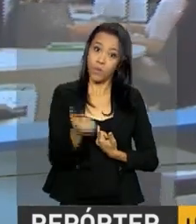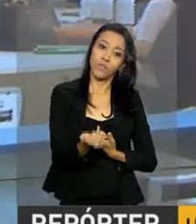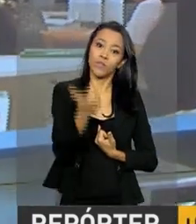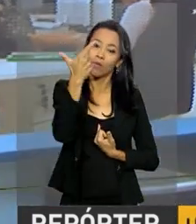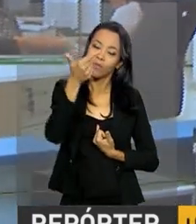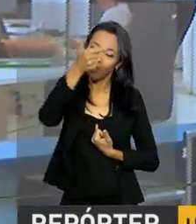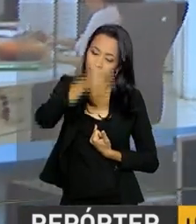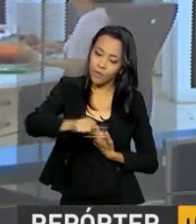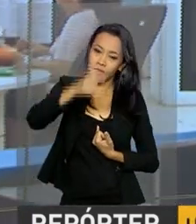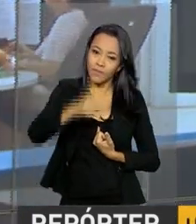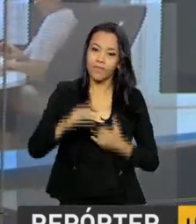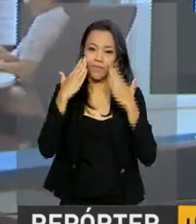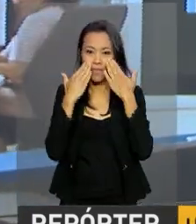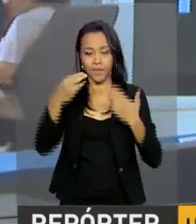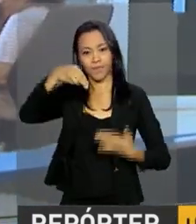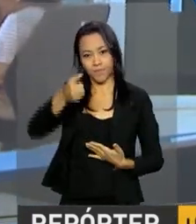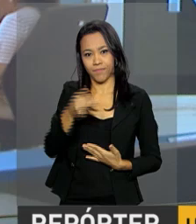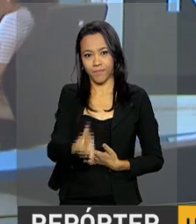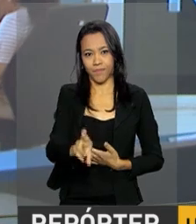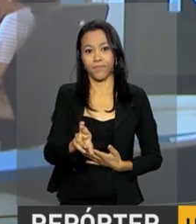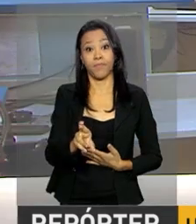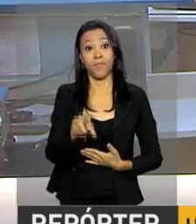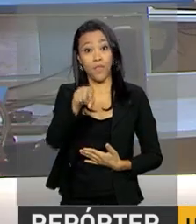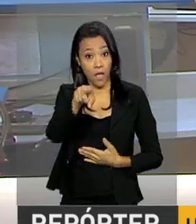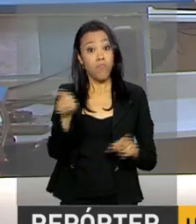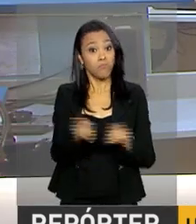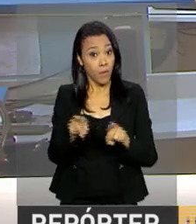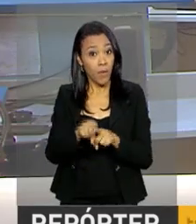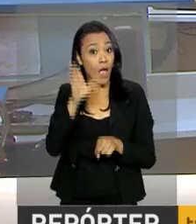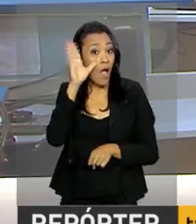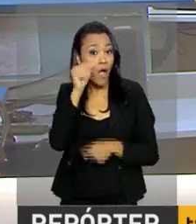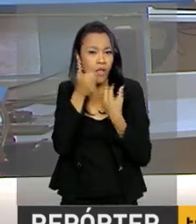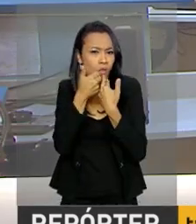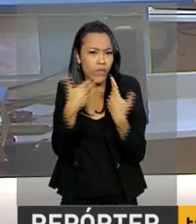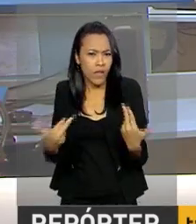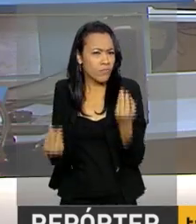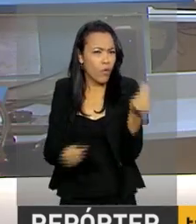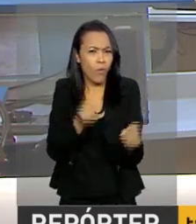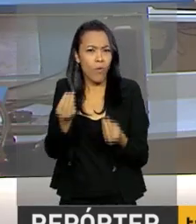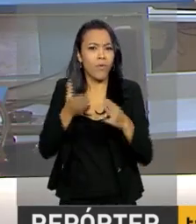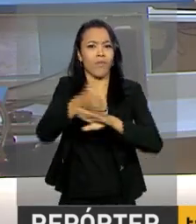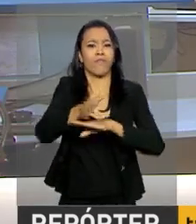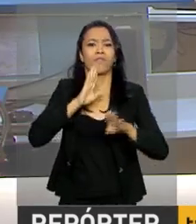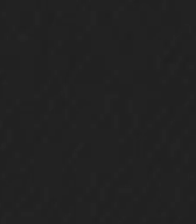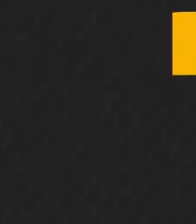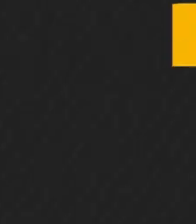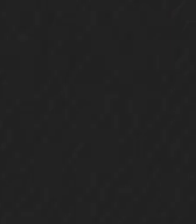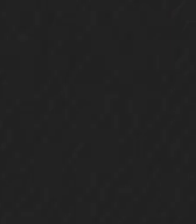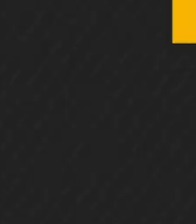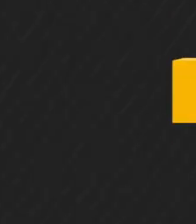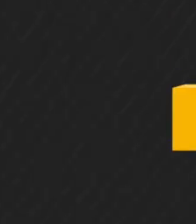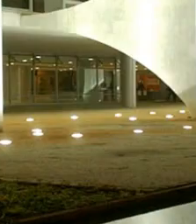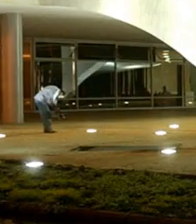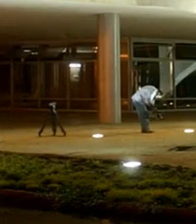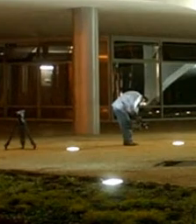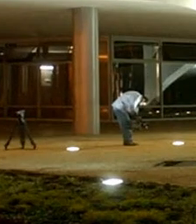próxima edição do repórter nbe acompanhe as novidades também Pelas nossas redes sociais